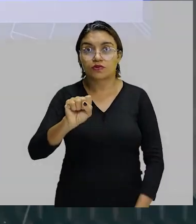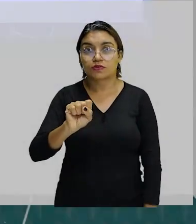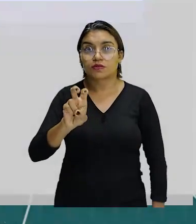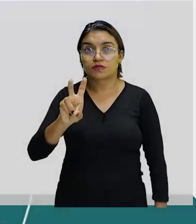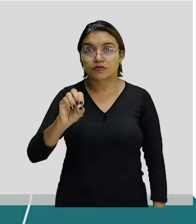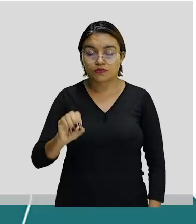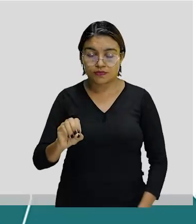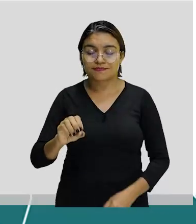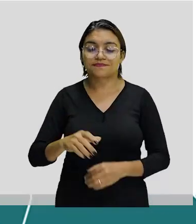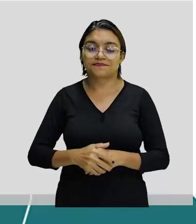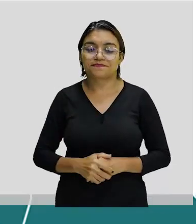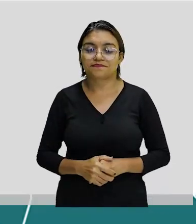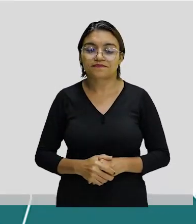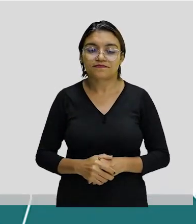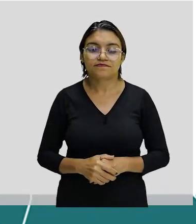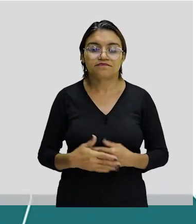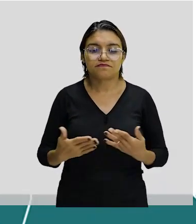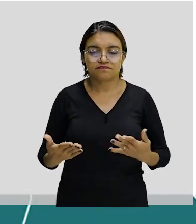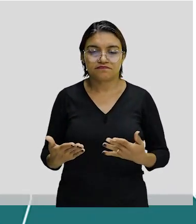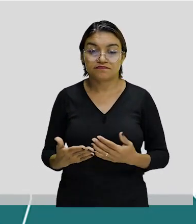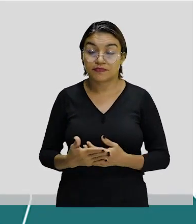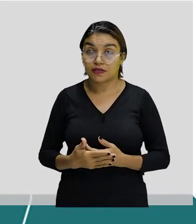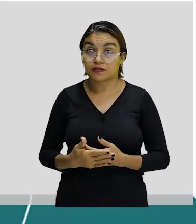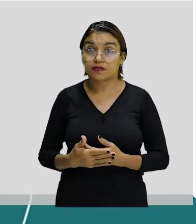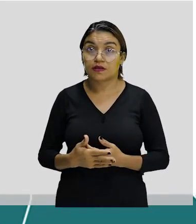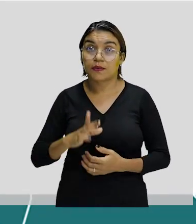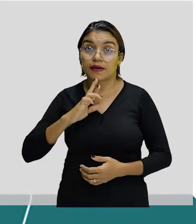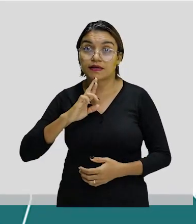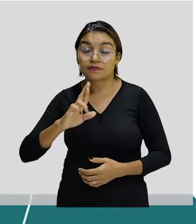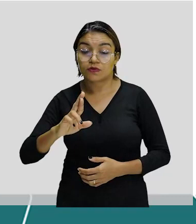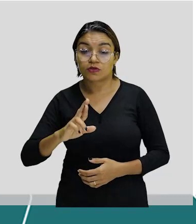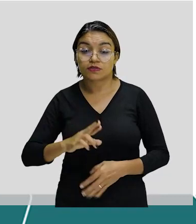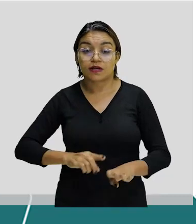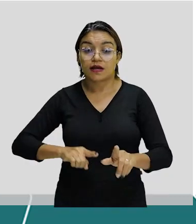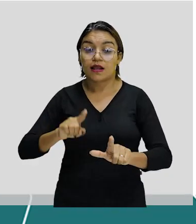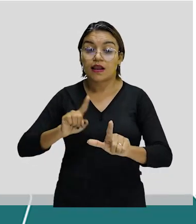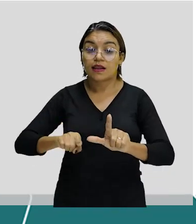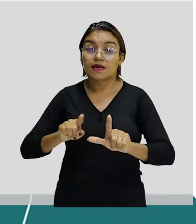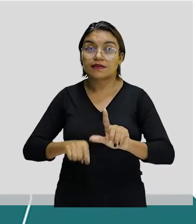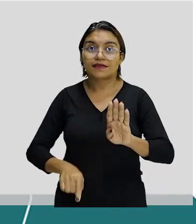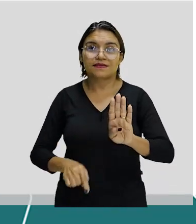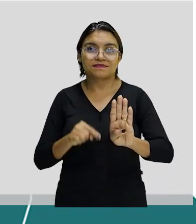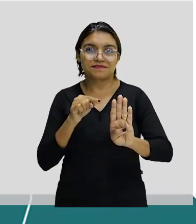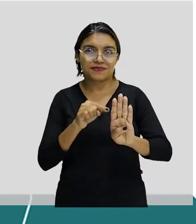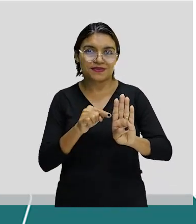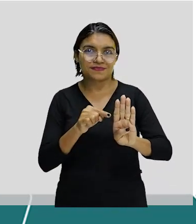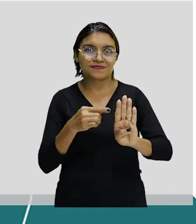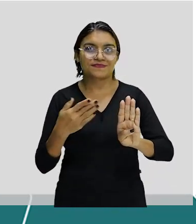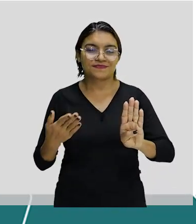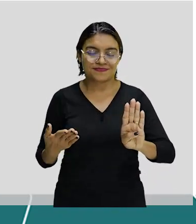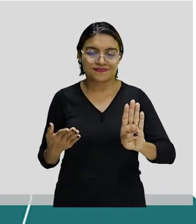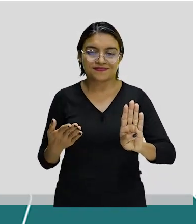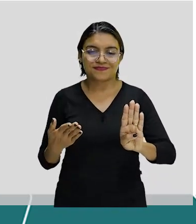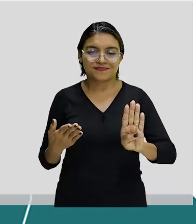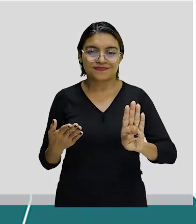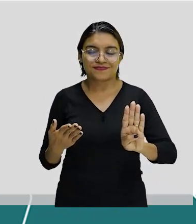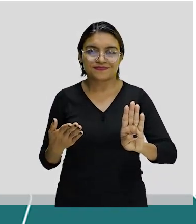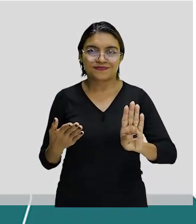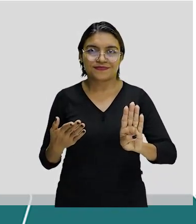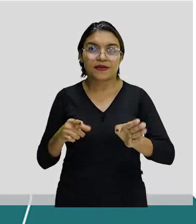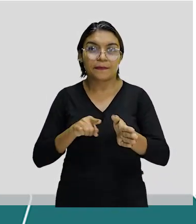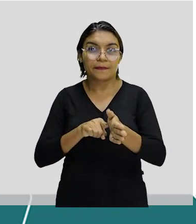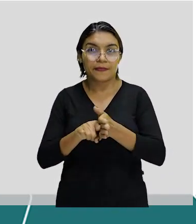menos 850. E isso lá no nosso gabarito está na letra B, tá? Então, finalizamos mais uma